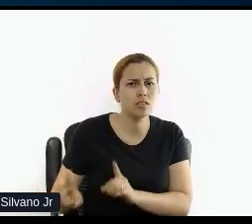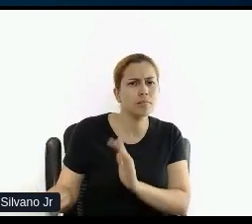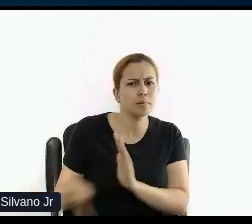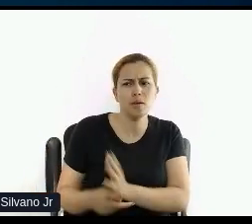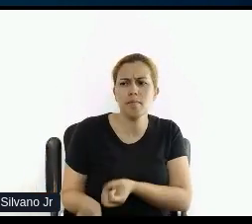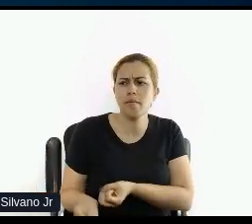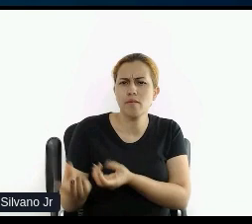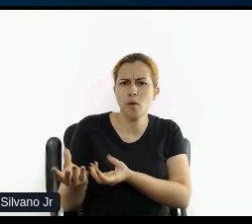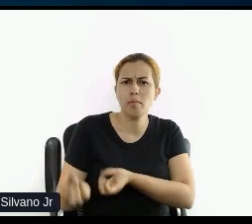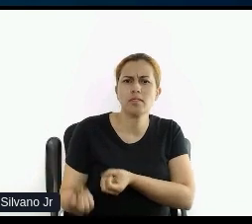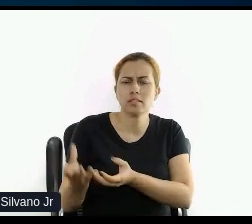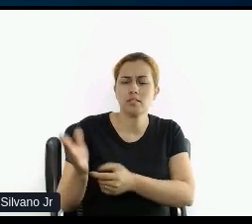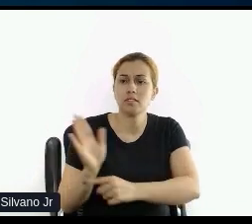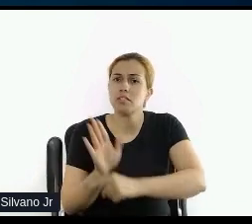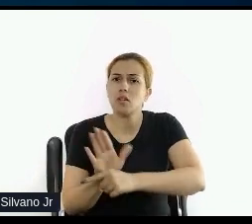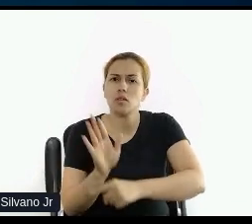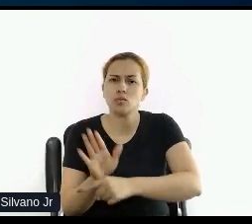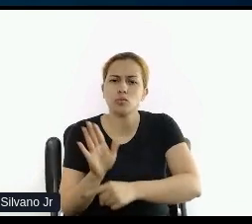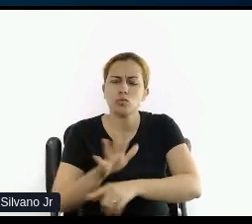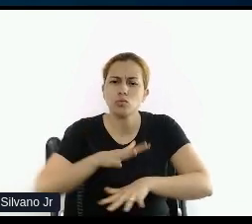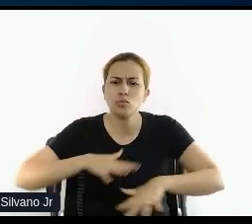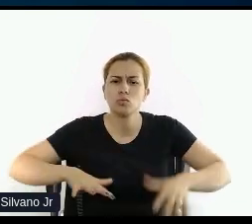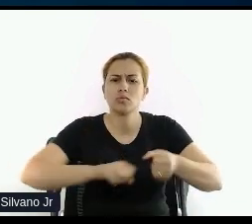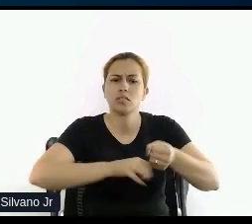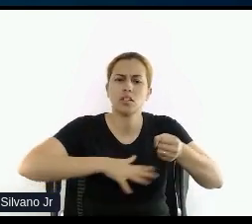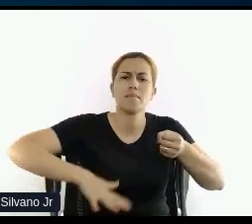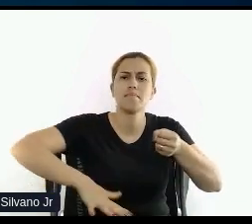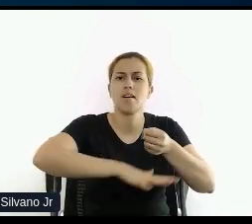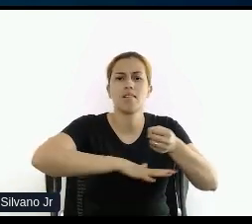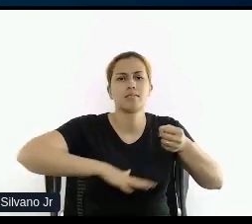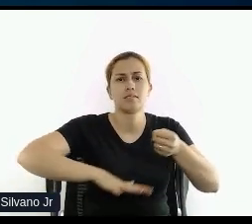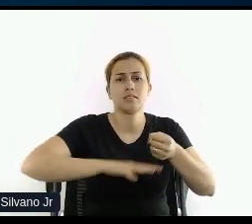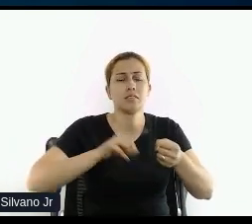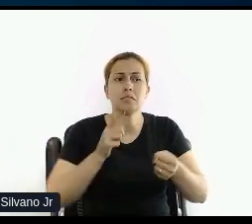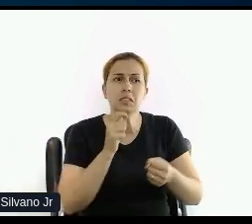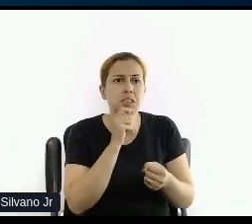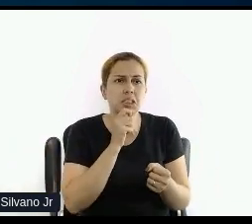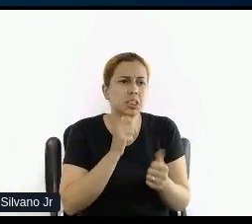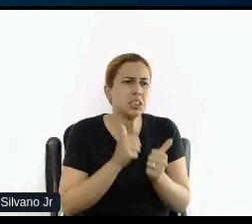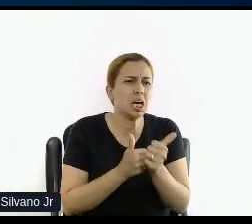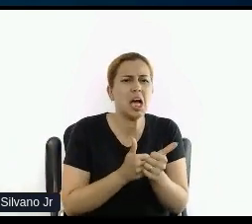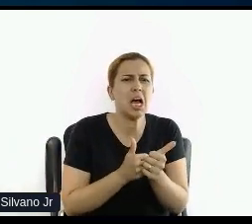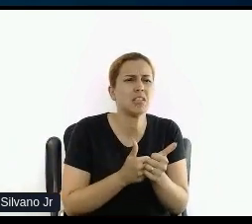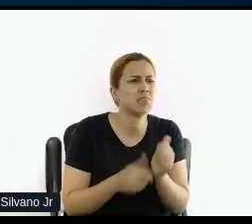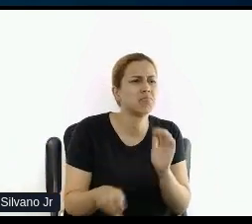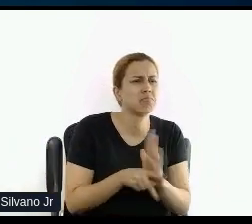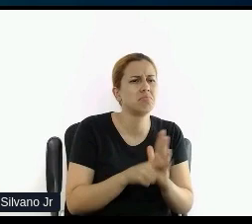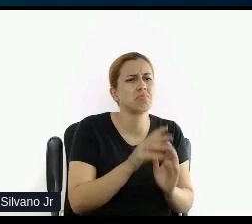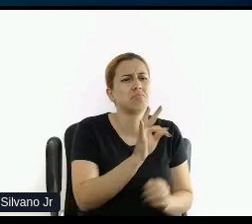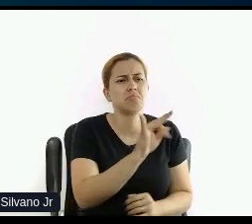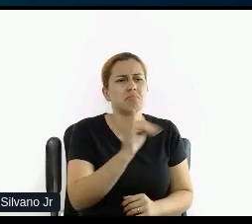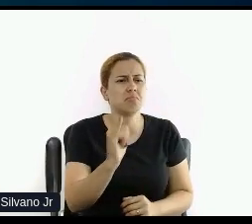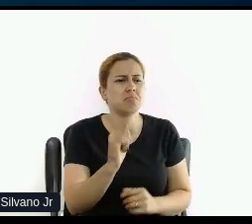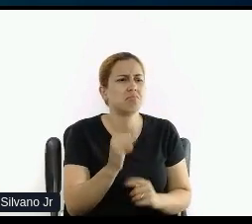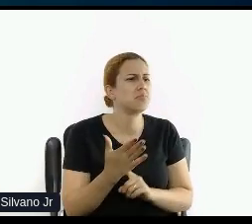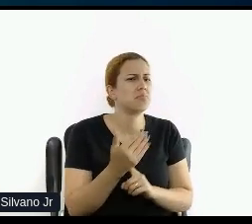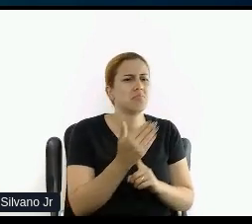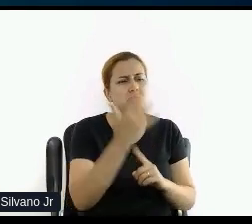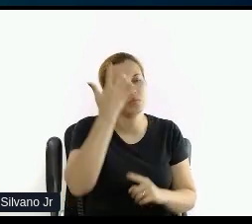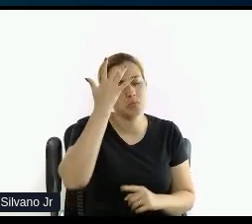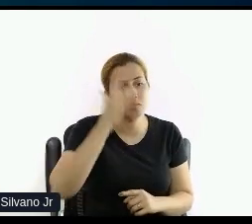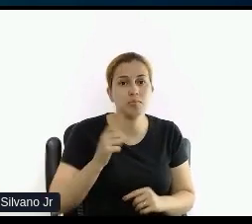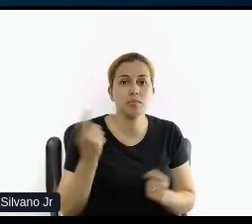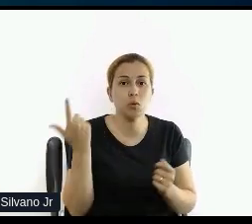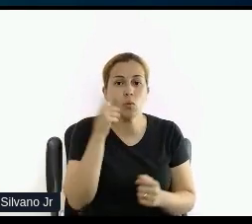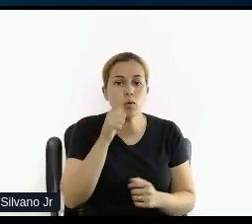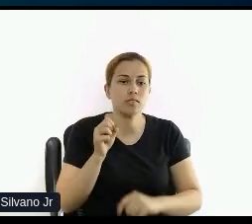programa que oferece, né, toda essa base de, mesmo você não sendo da área de tecnologia, você conseguir já ser contratado